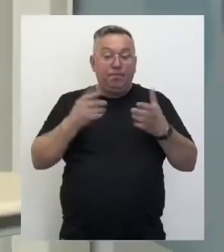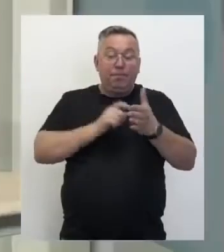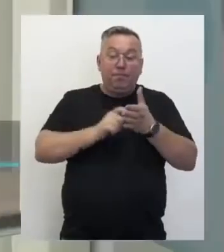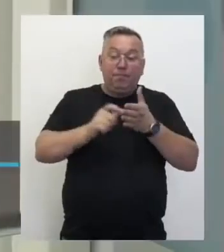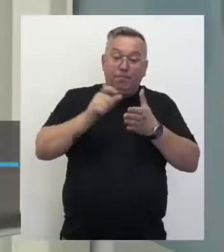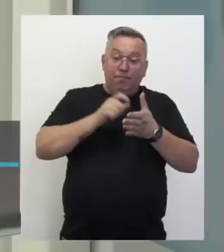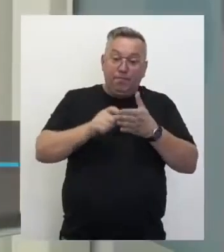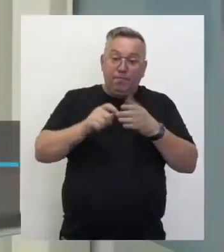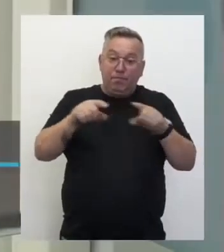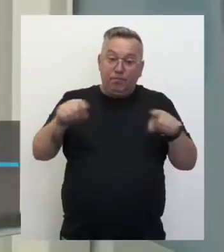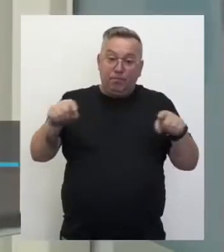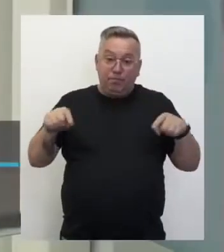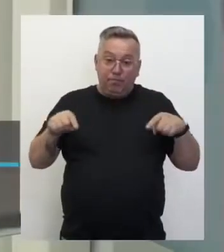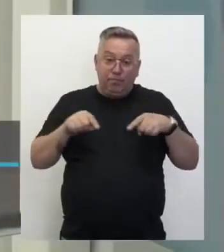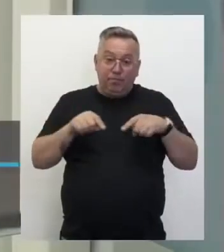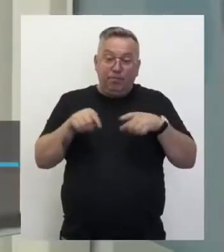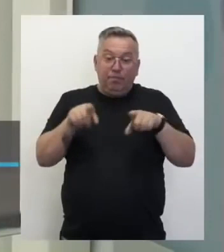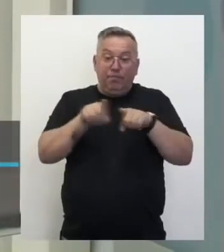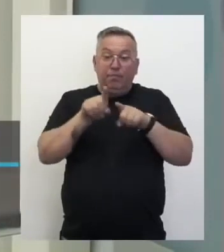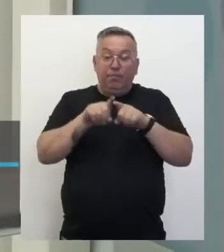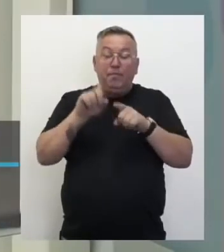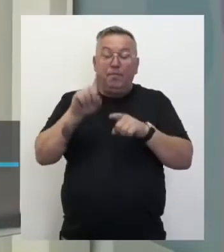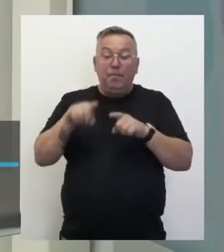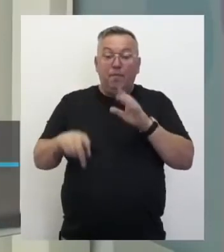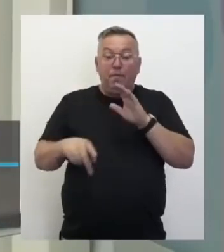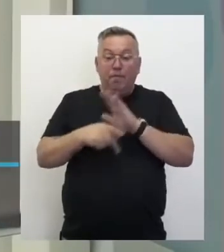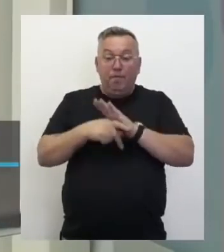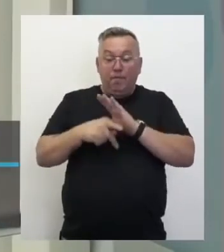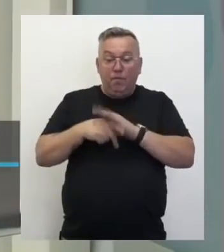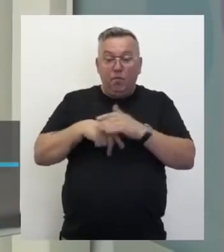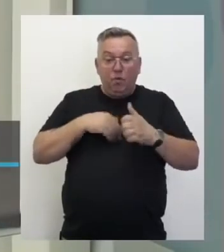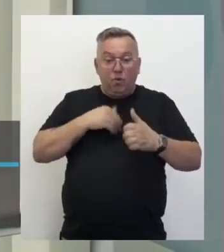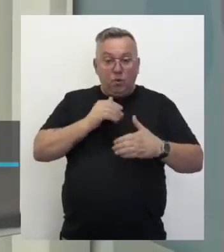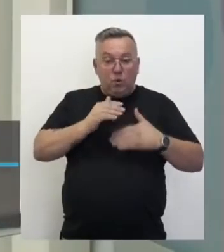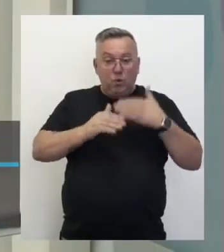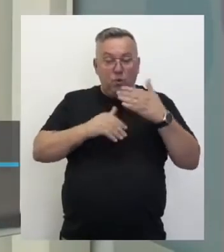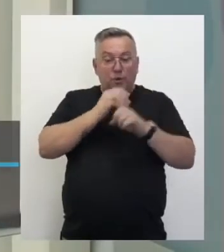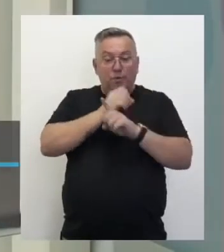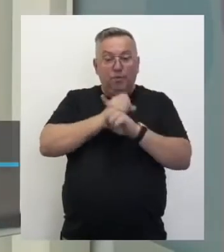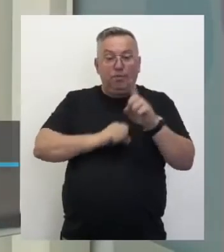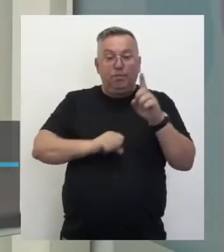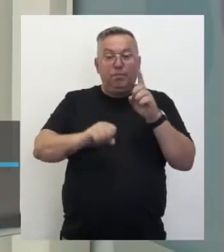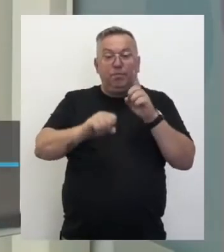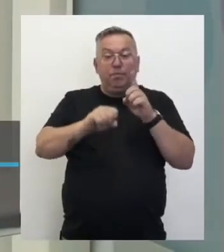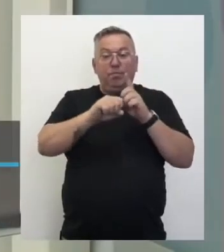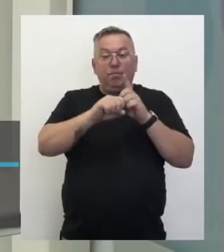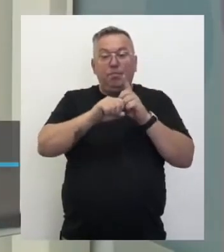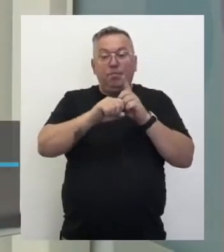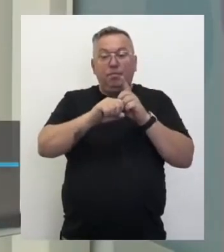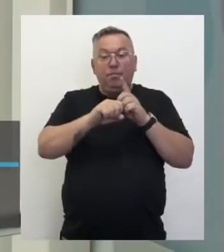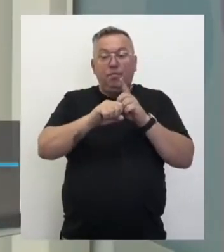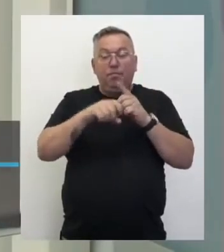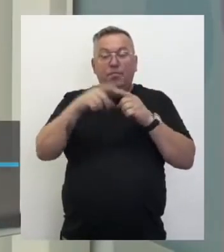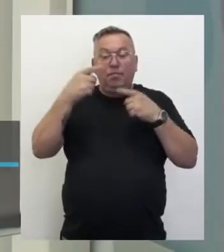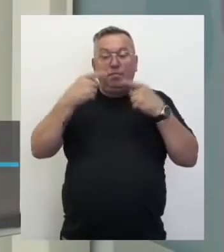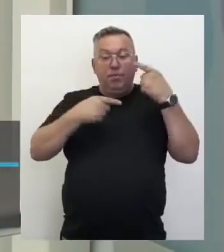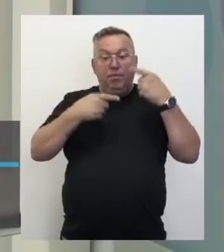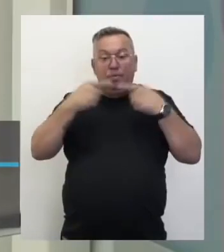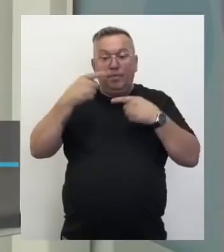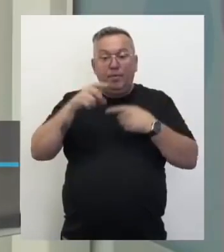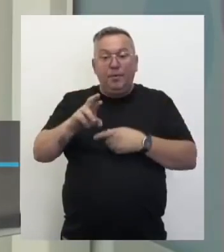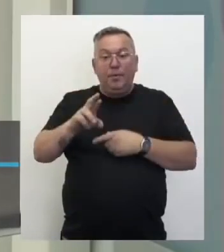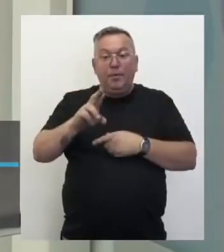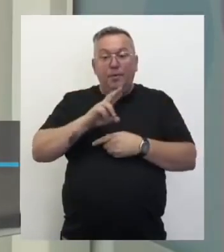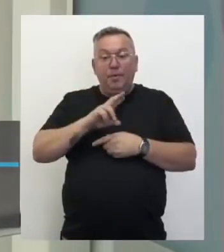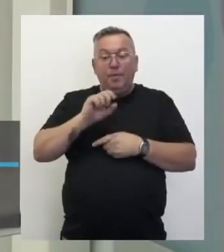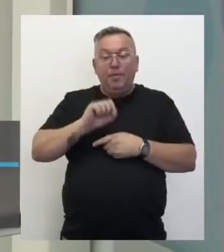de território, ele é fruto de uma construção social, né, e política, resultante